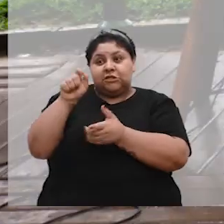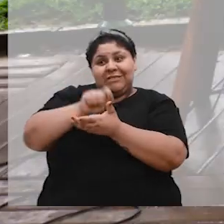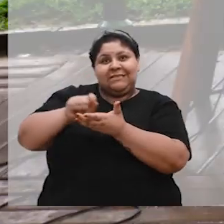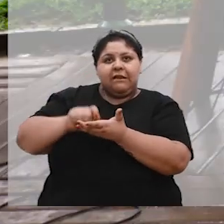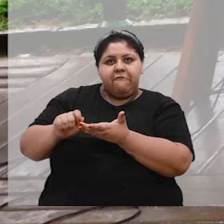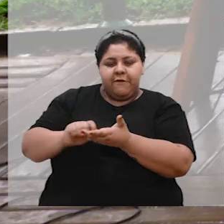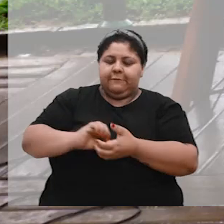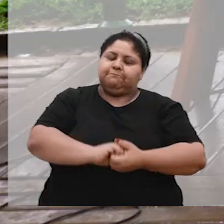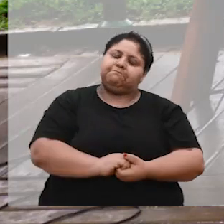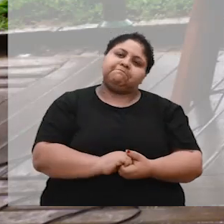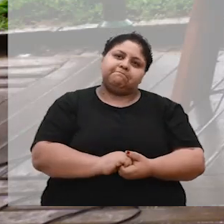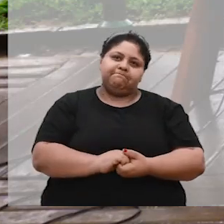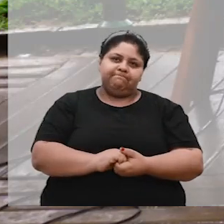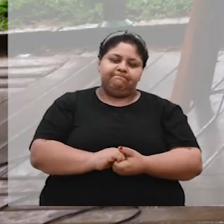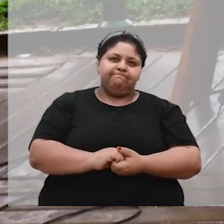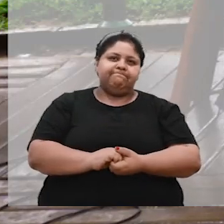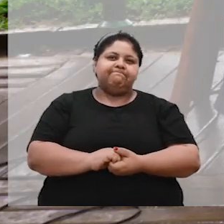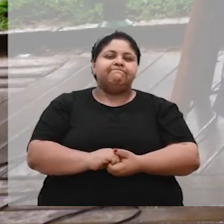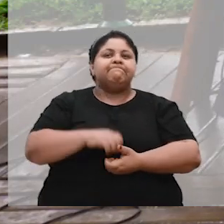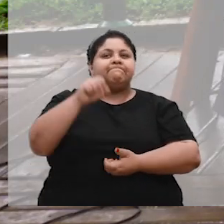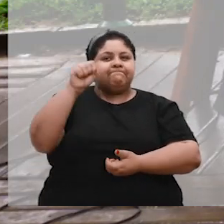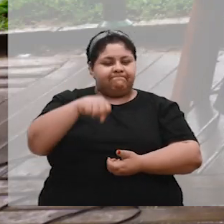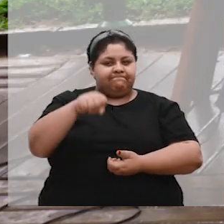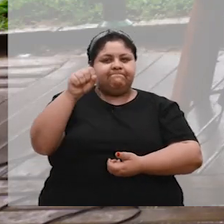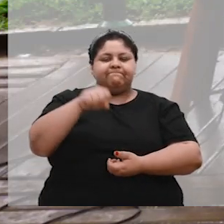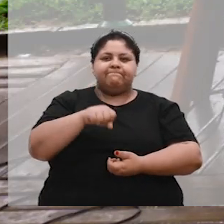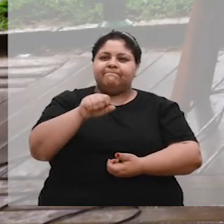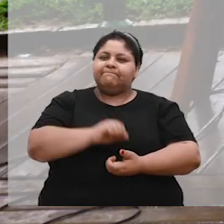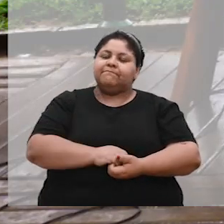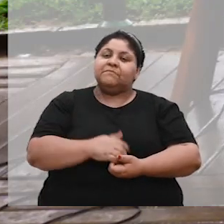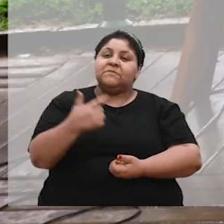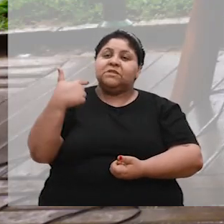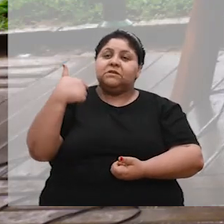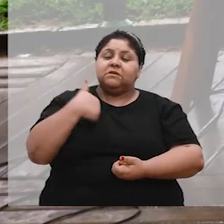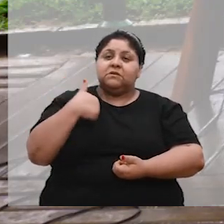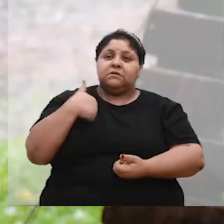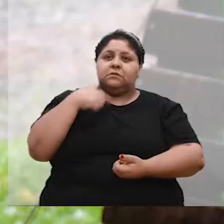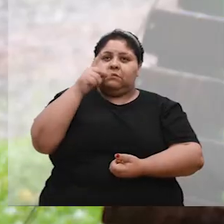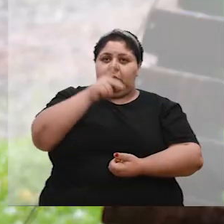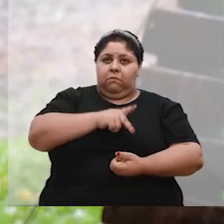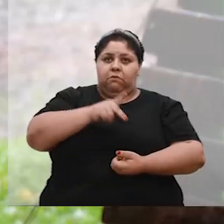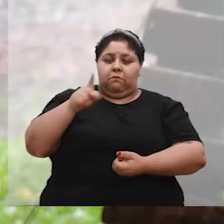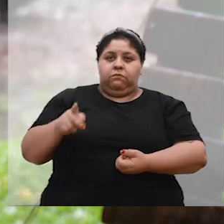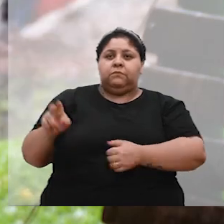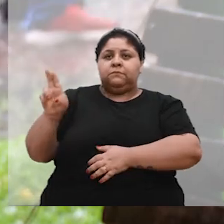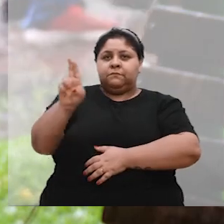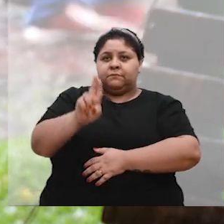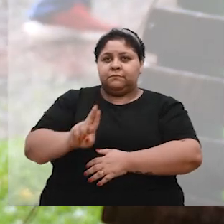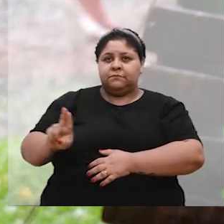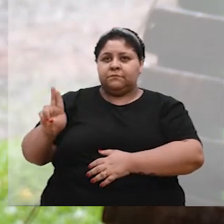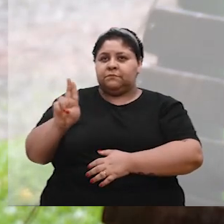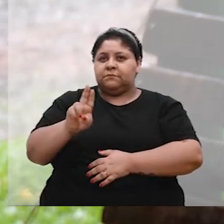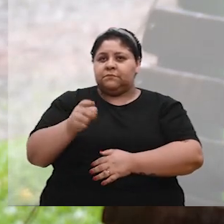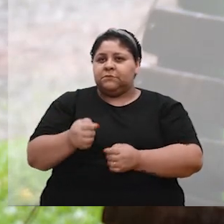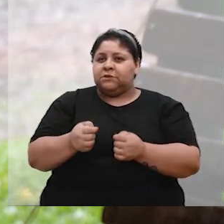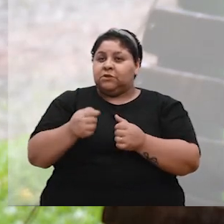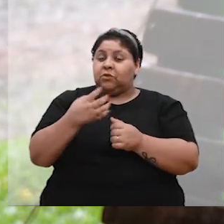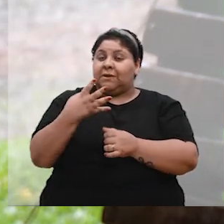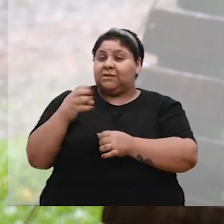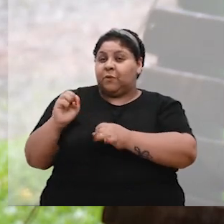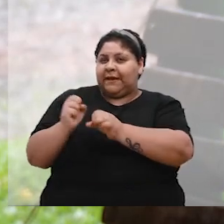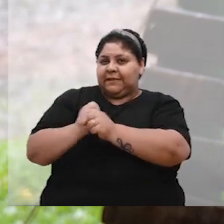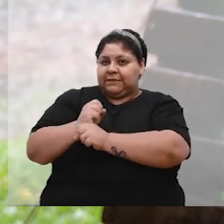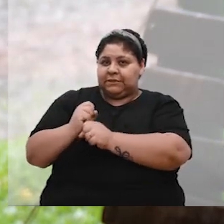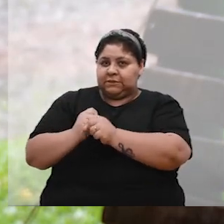escrever. Com certeza, Vânia. Eu fui professora da universidade por quase 40